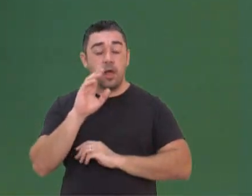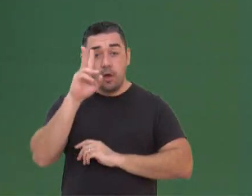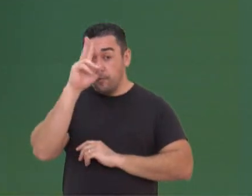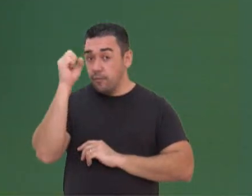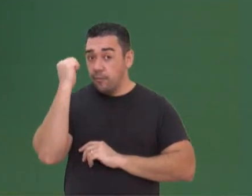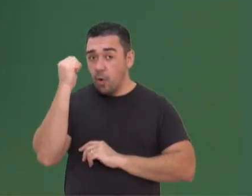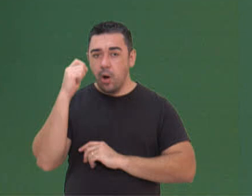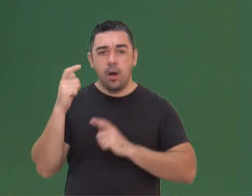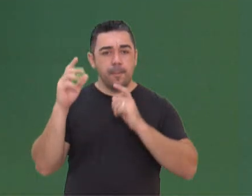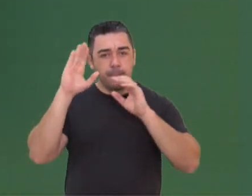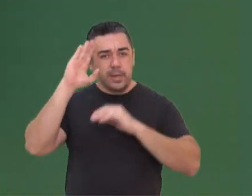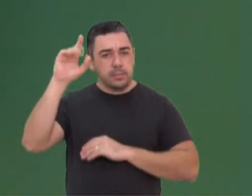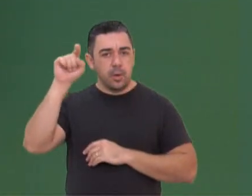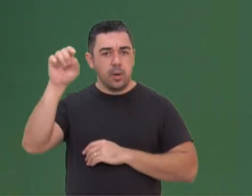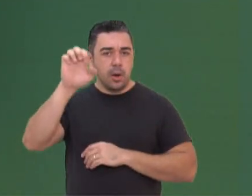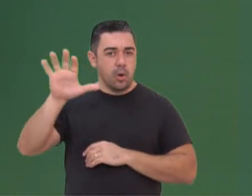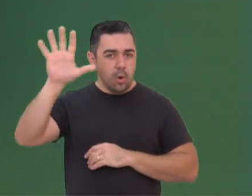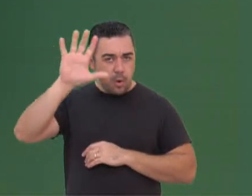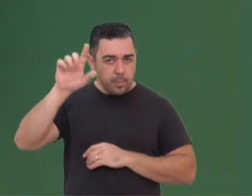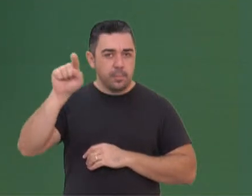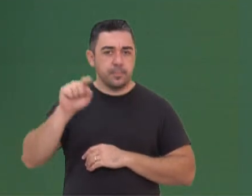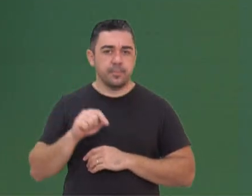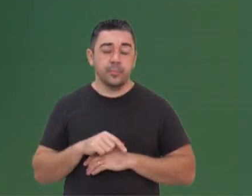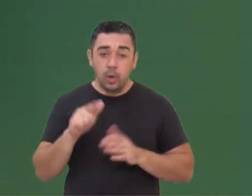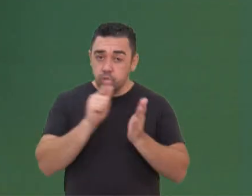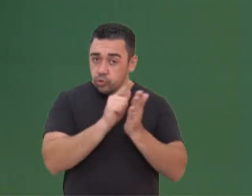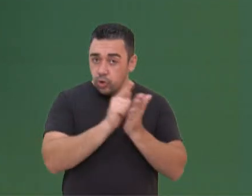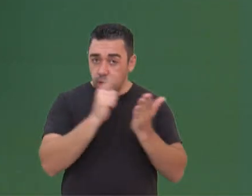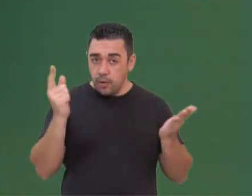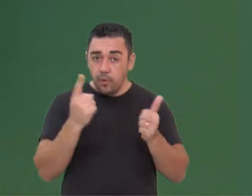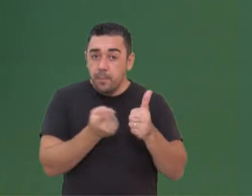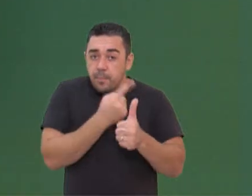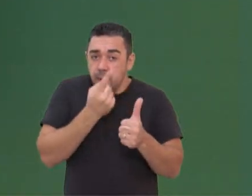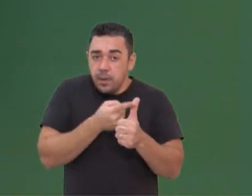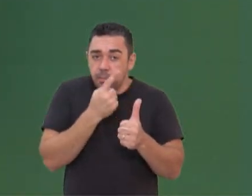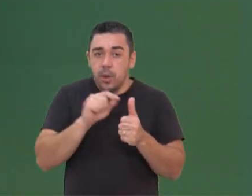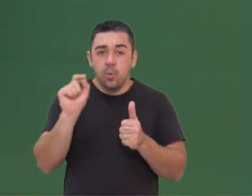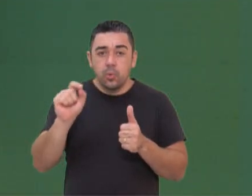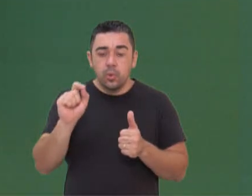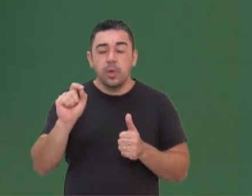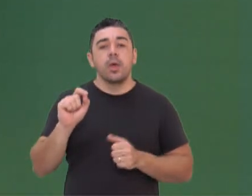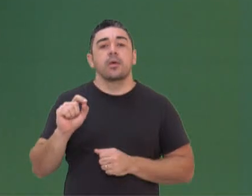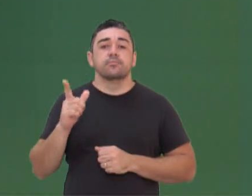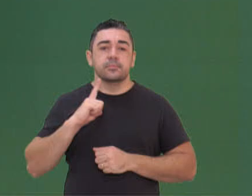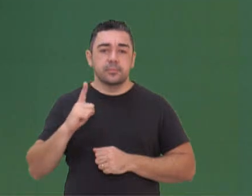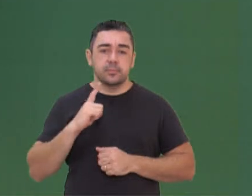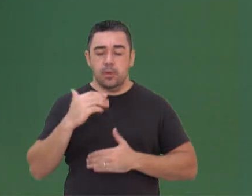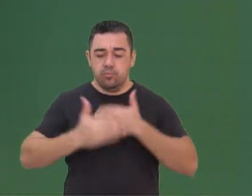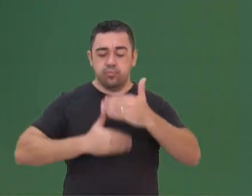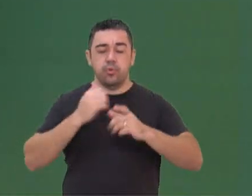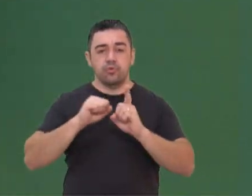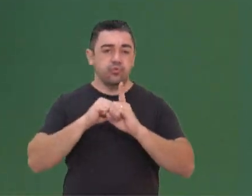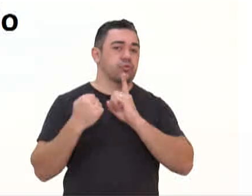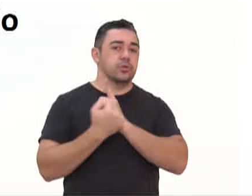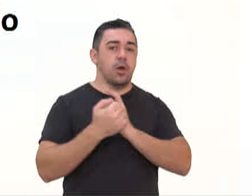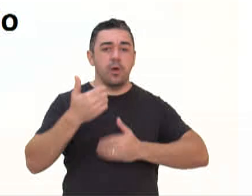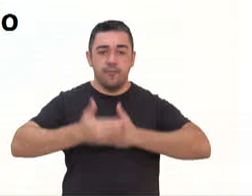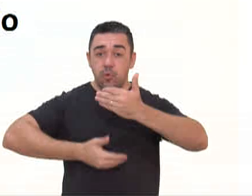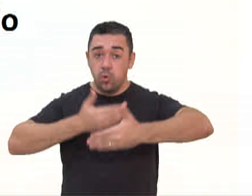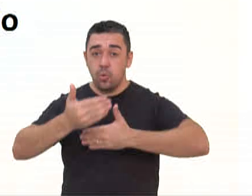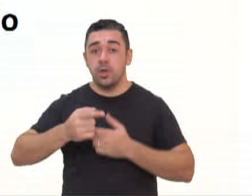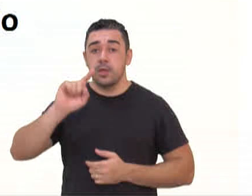Europa. Os jornais foram o primeiro recurso para uma função social que evoluiu e